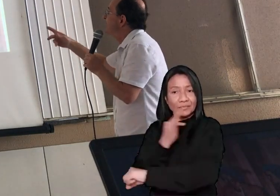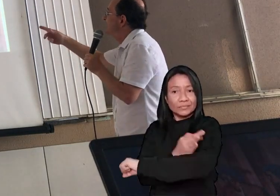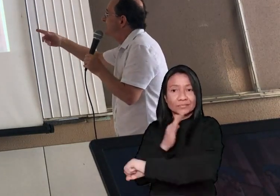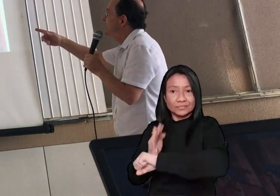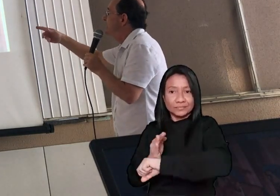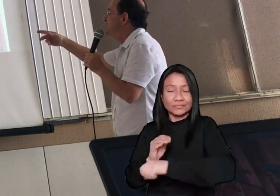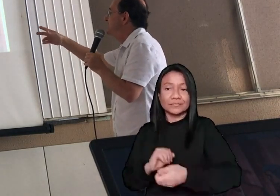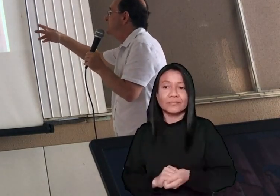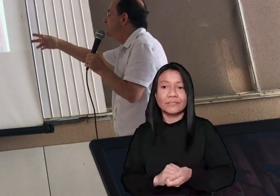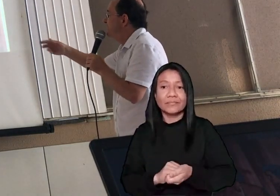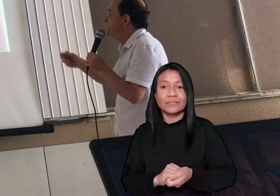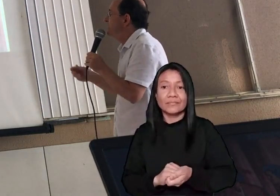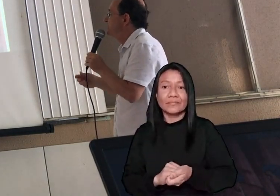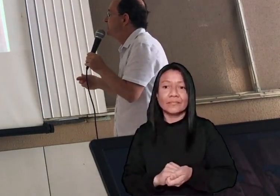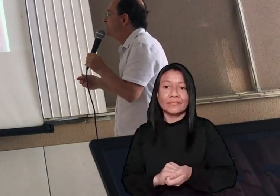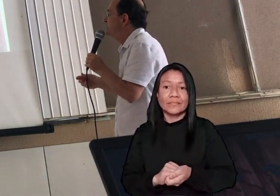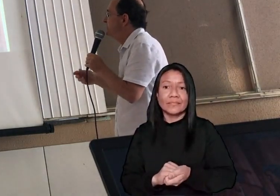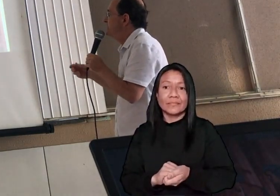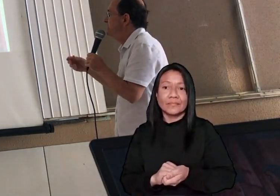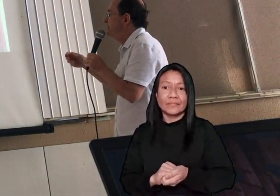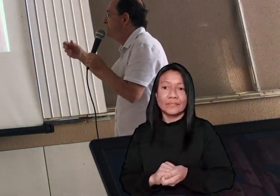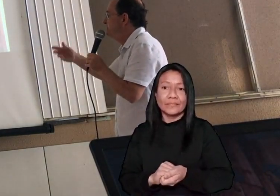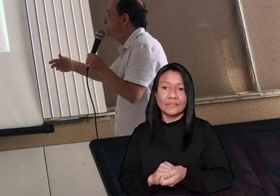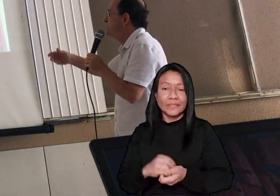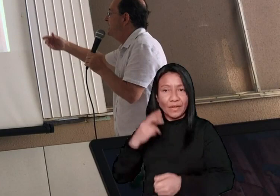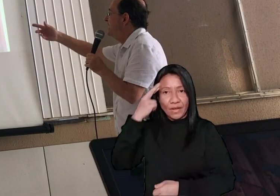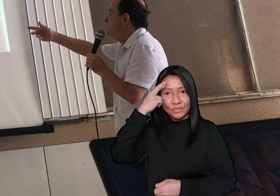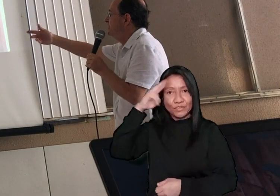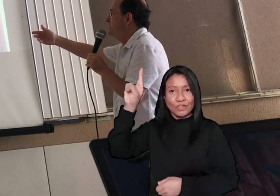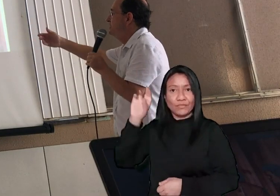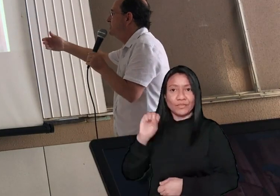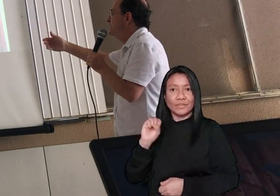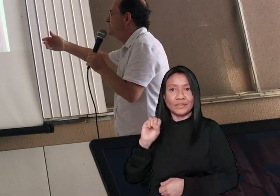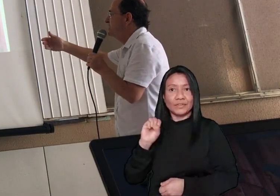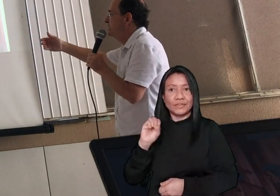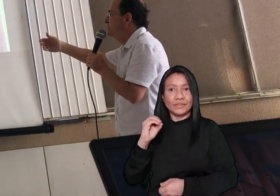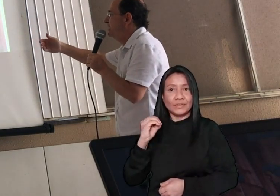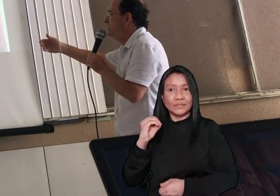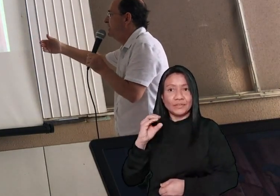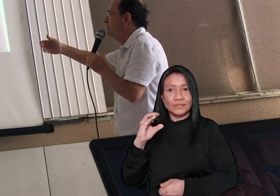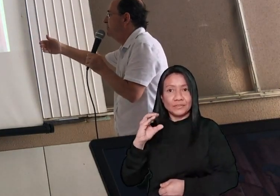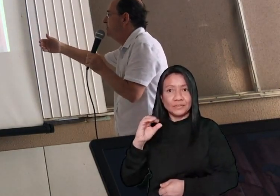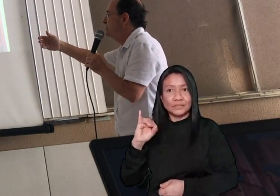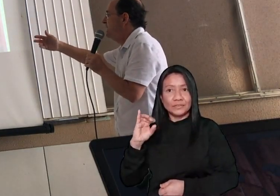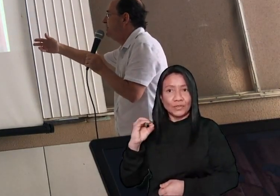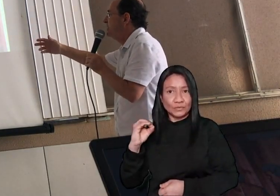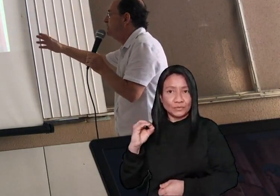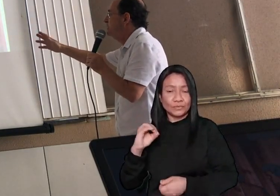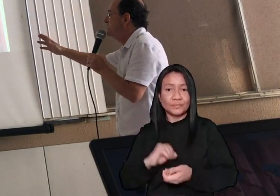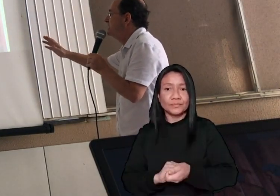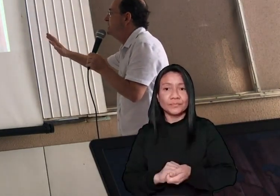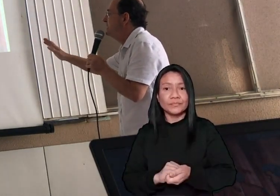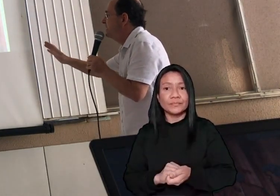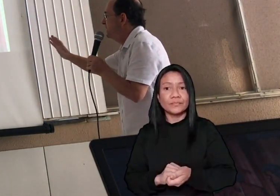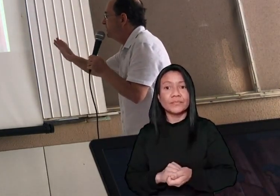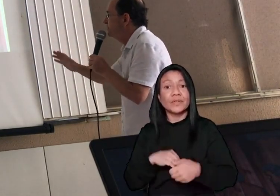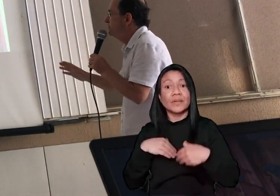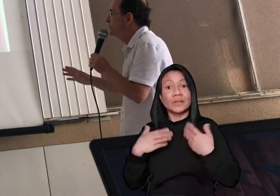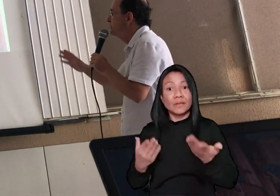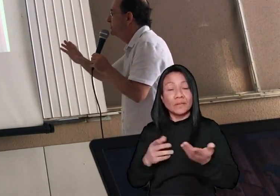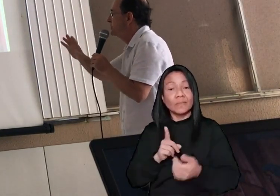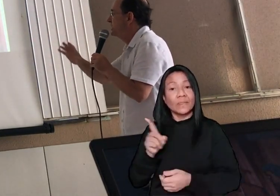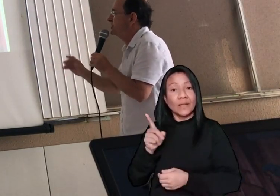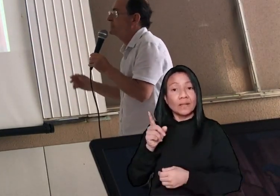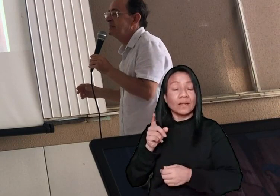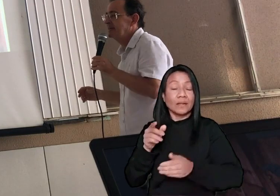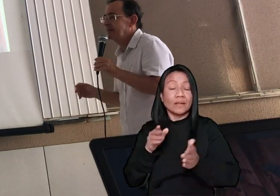Tá? E a Annelise se formou, fez magistério, depois fez, acho que, bioquímica, alguma coisa assim. Ela